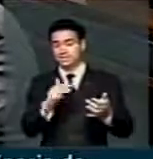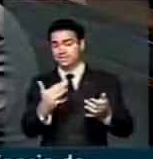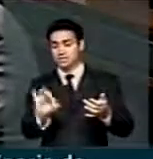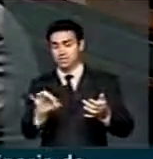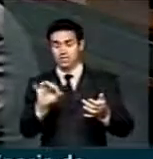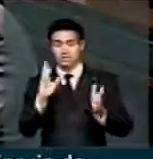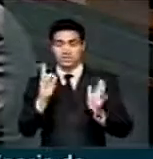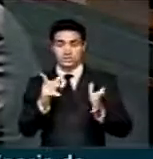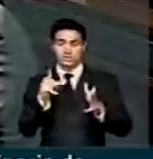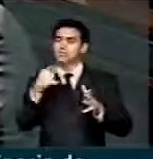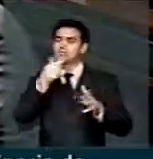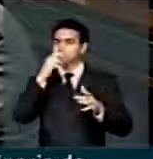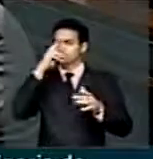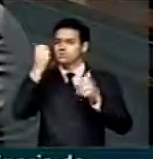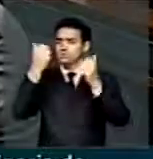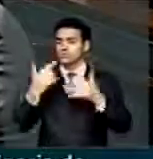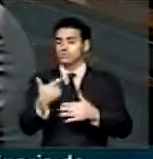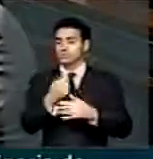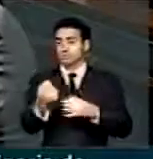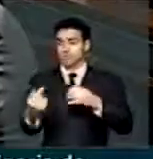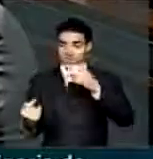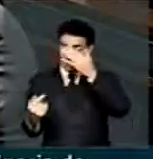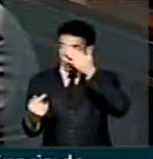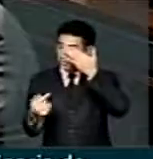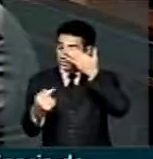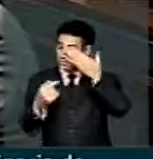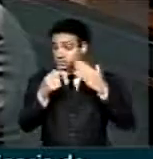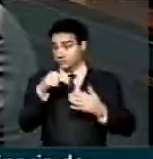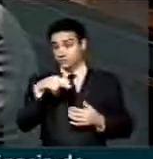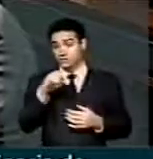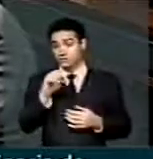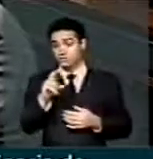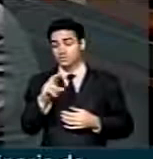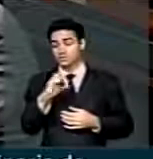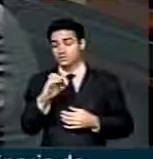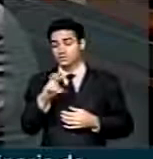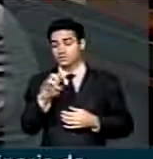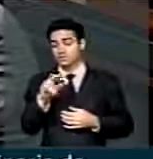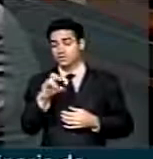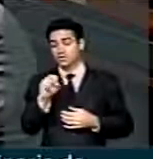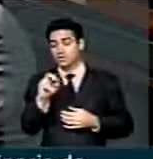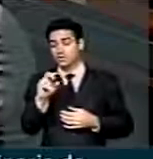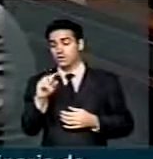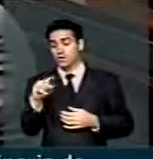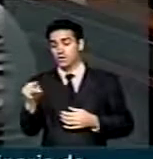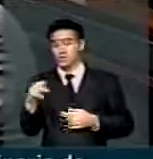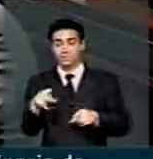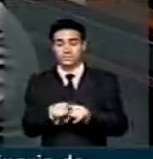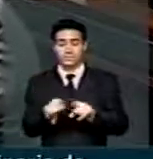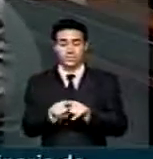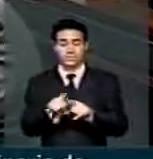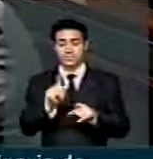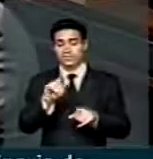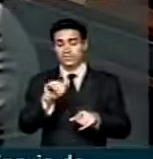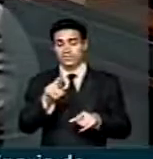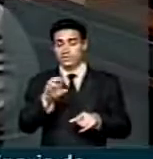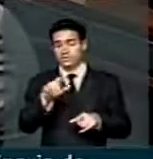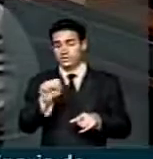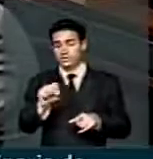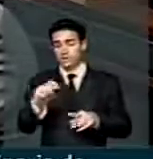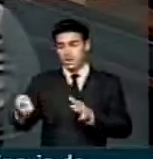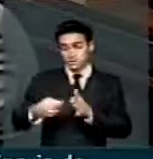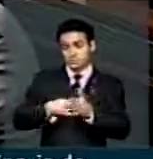firmada em 2007 pelo senhor Nestor Severó e pelo senhor Gilles Samin. Esse é o senhor Gilles Samin que assinou com o